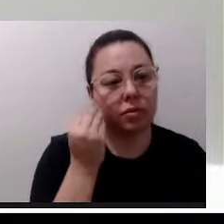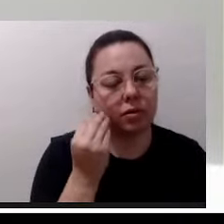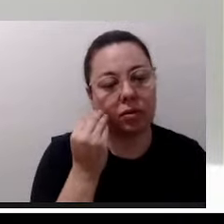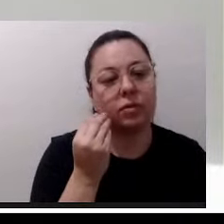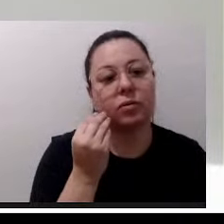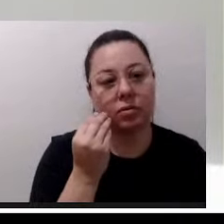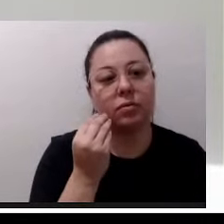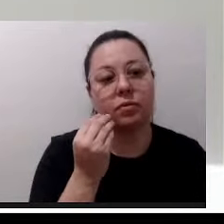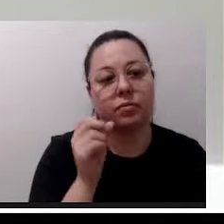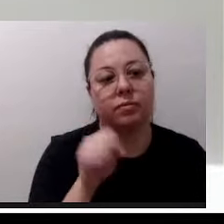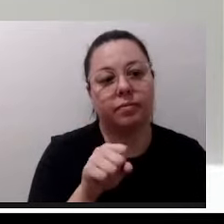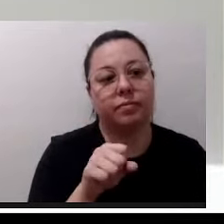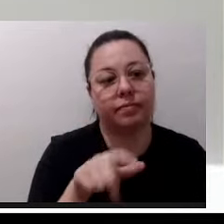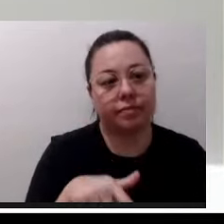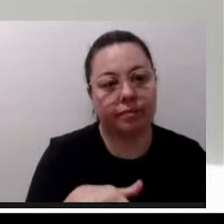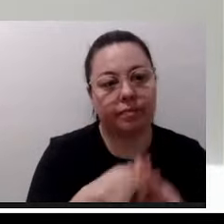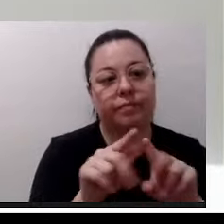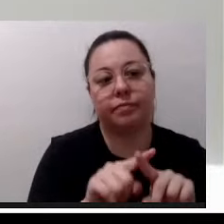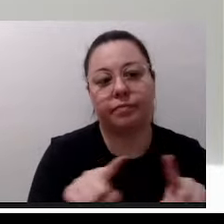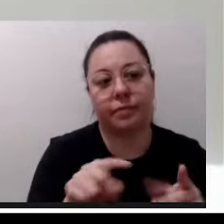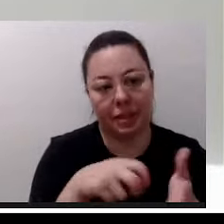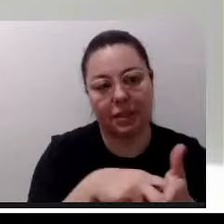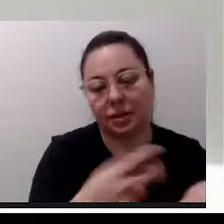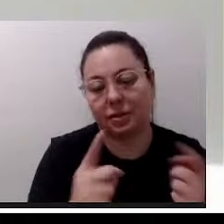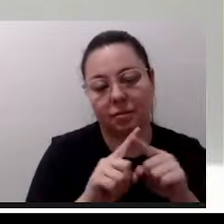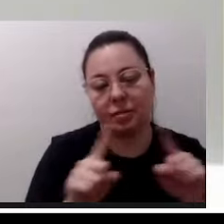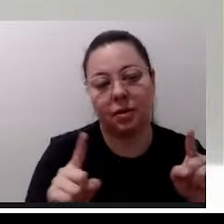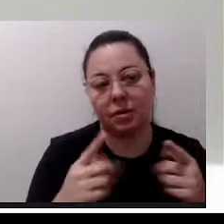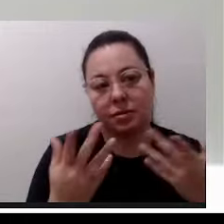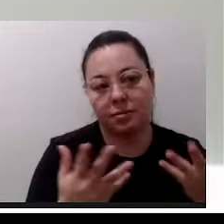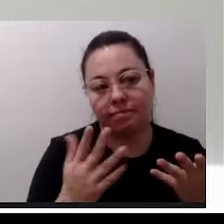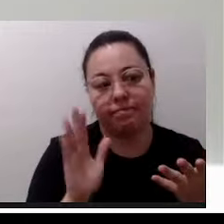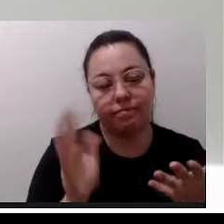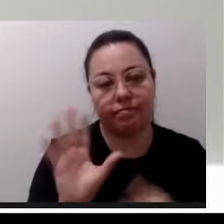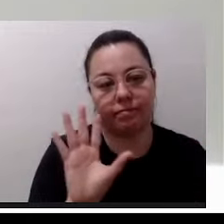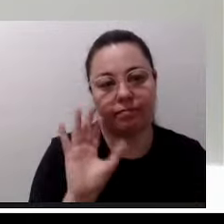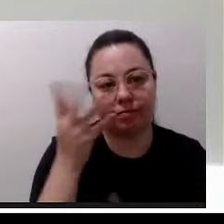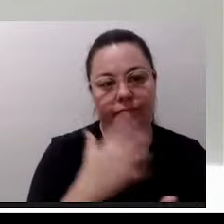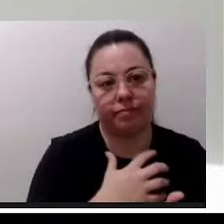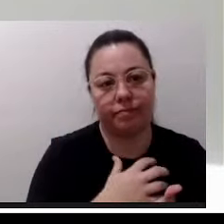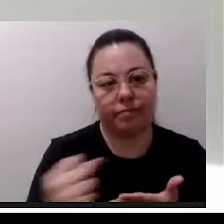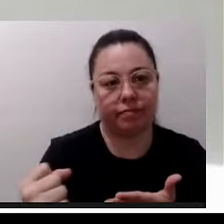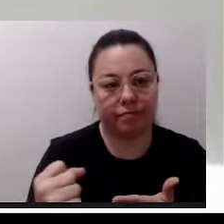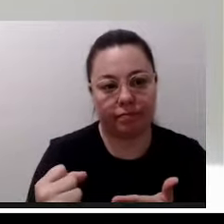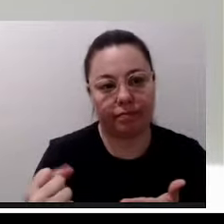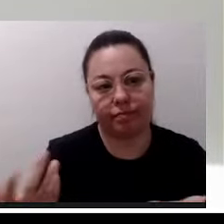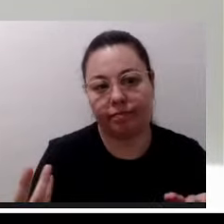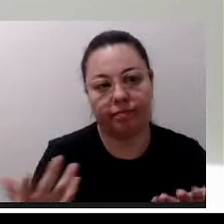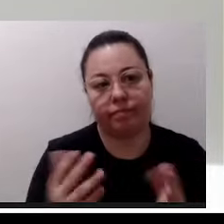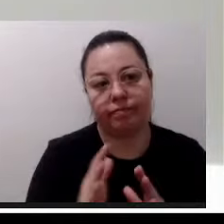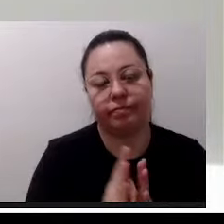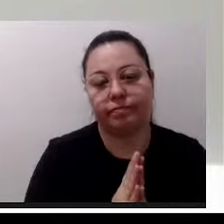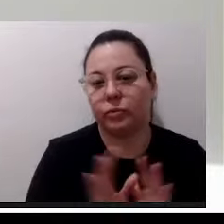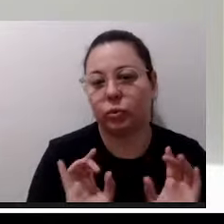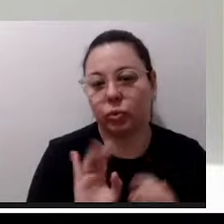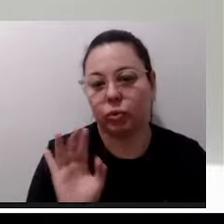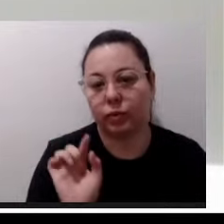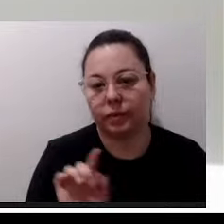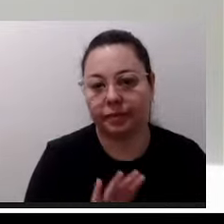da sentença, mas aparentemente tivemos a prescrição da pretensão punitiva. Era isso,